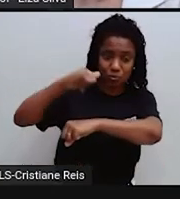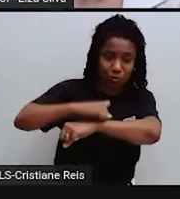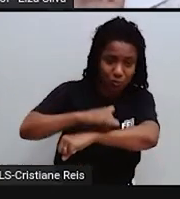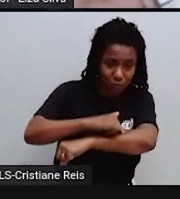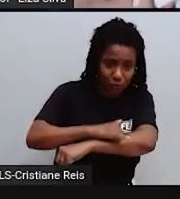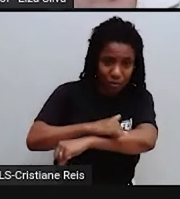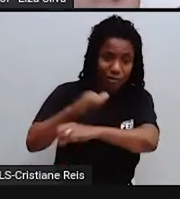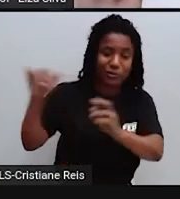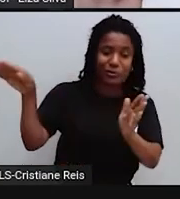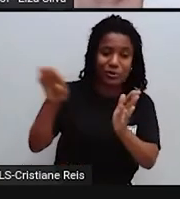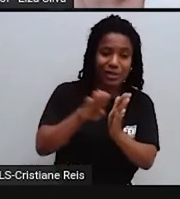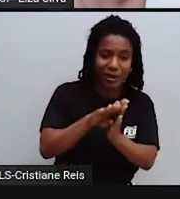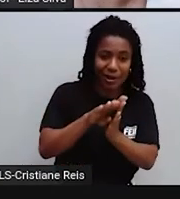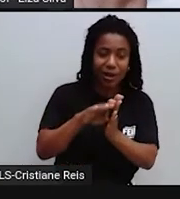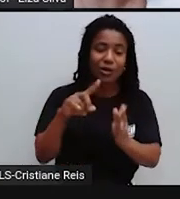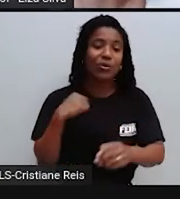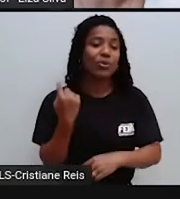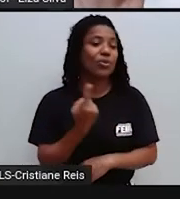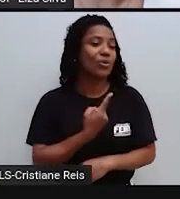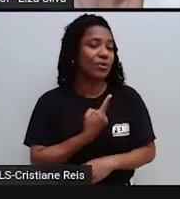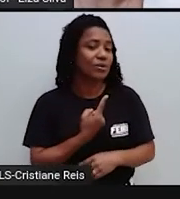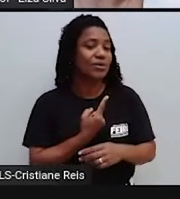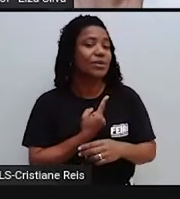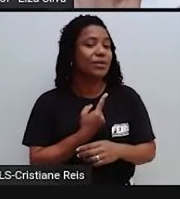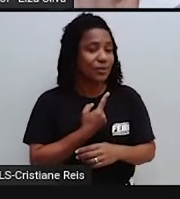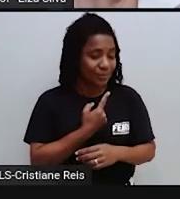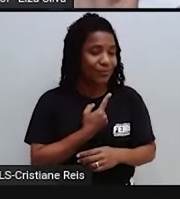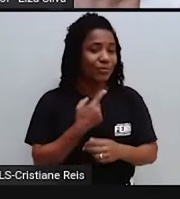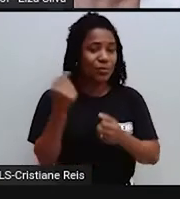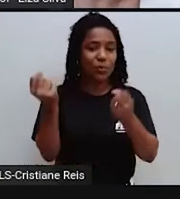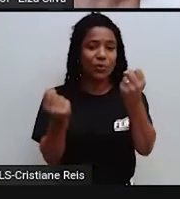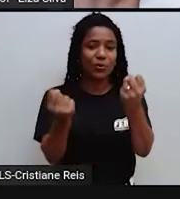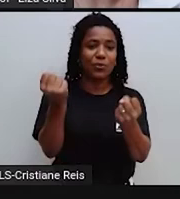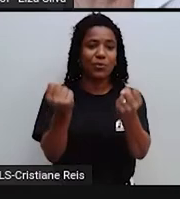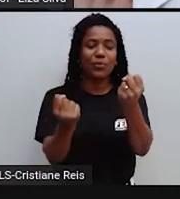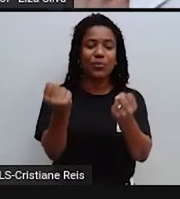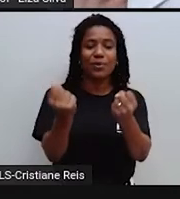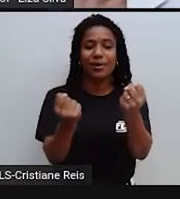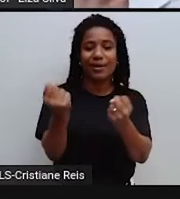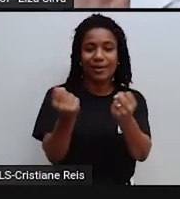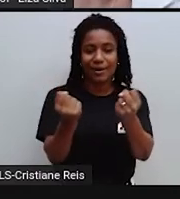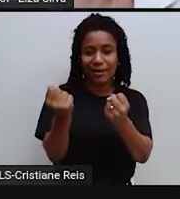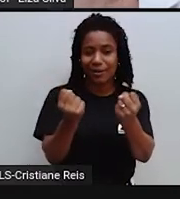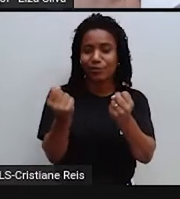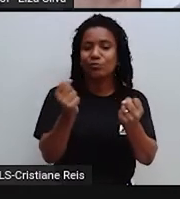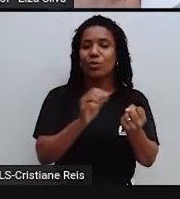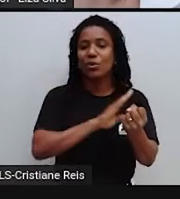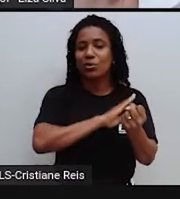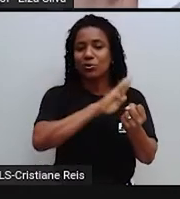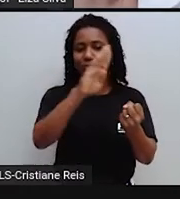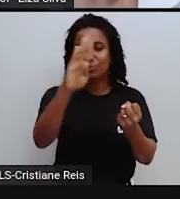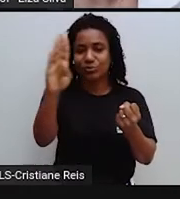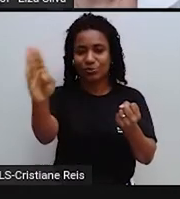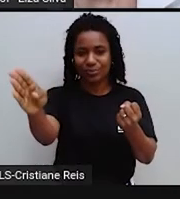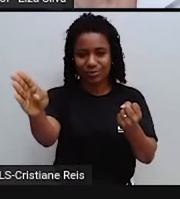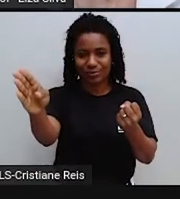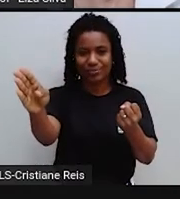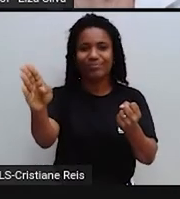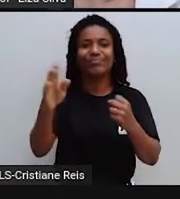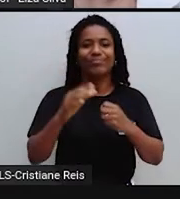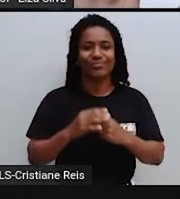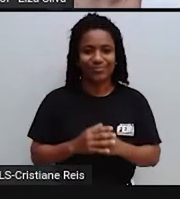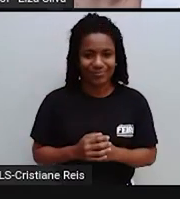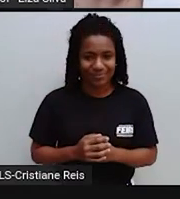fazer? Nós vamos pegar um carro particular direto para o aeroporto.